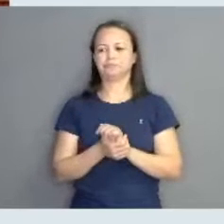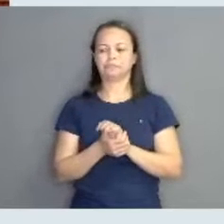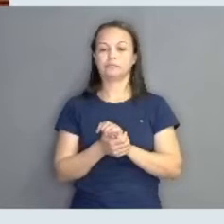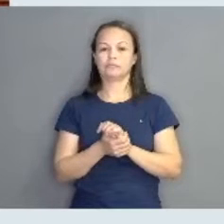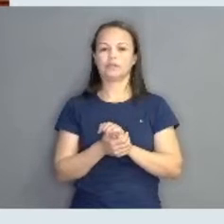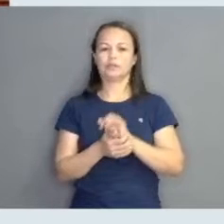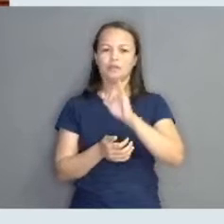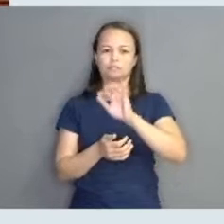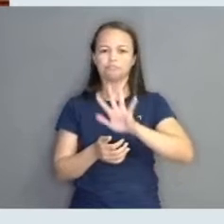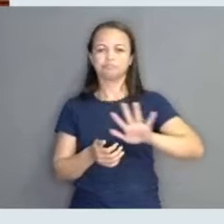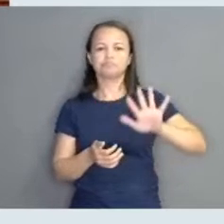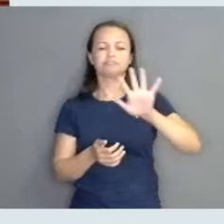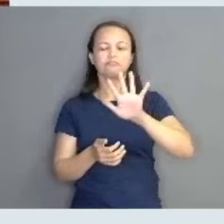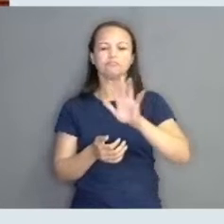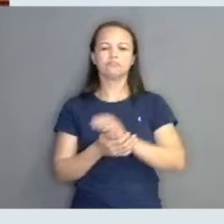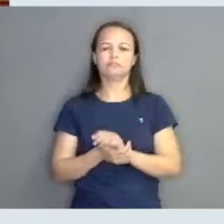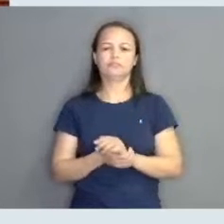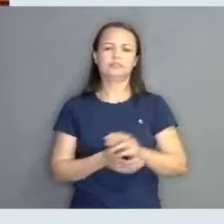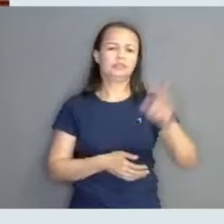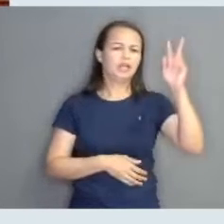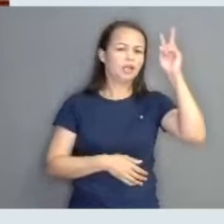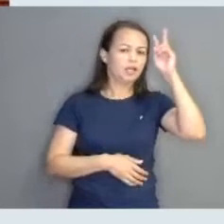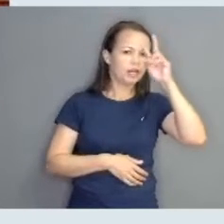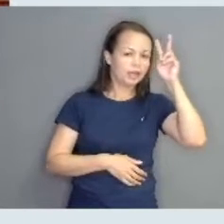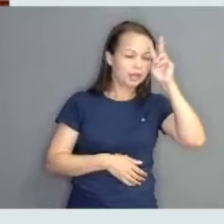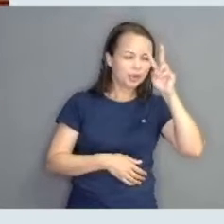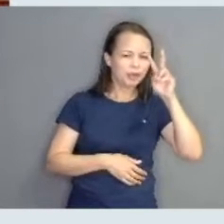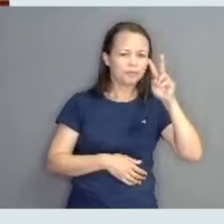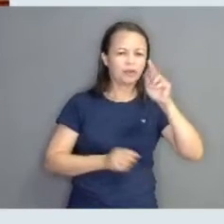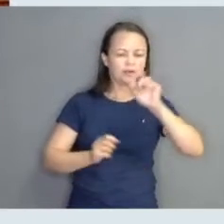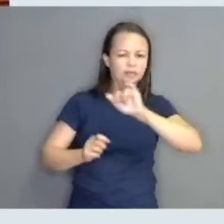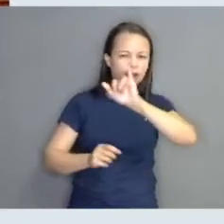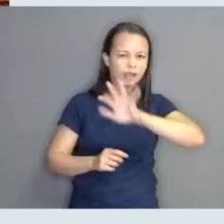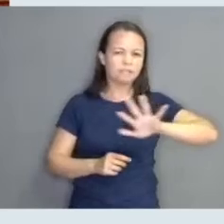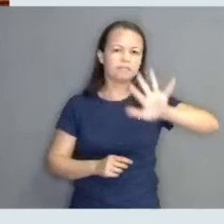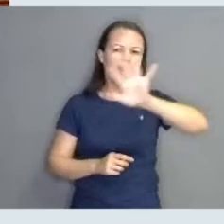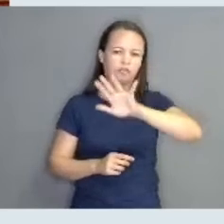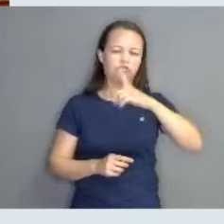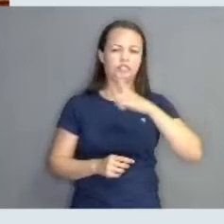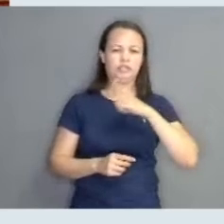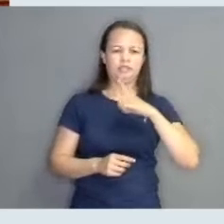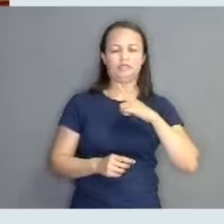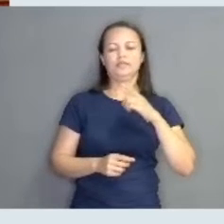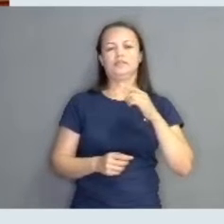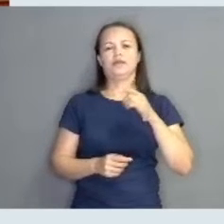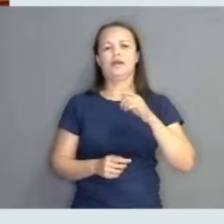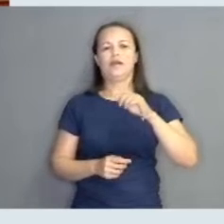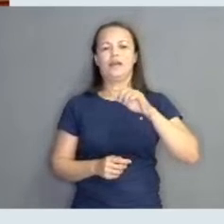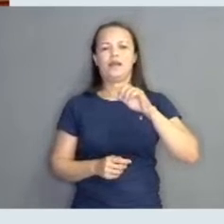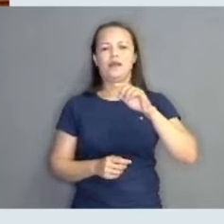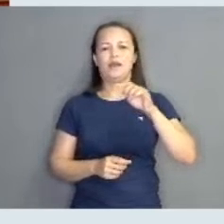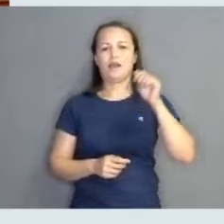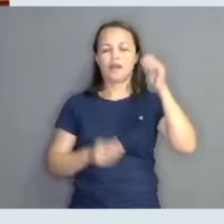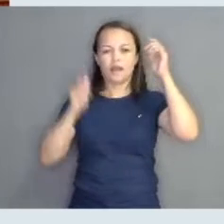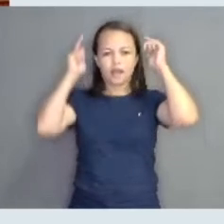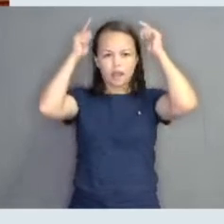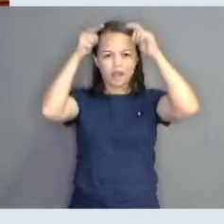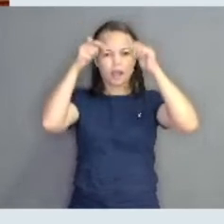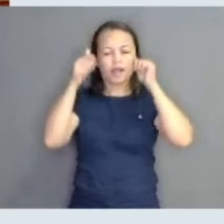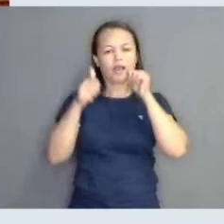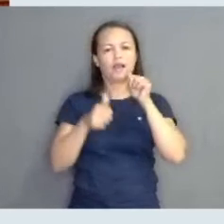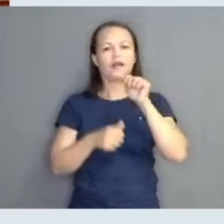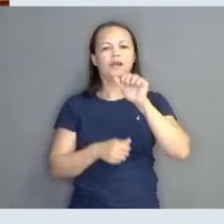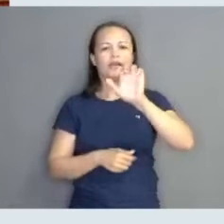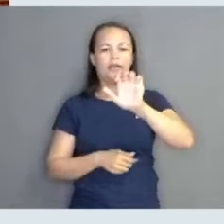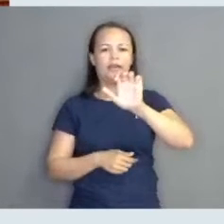Bom, lembra na primeira imagem que tinha Elizabeth II? Essa imagem agora é de Elizabeth